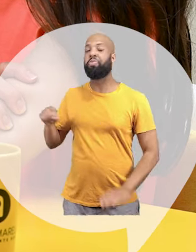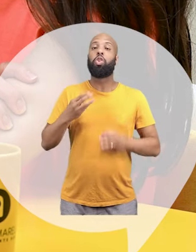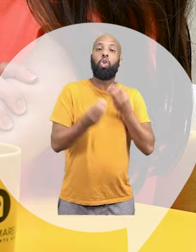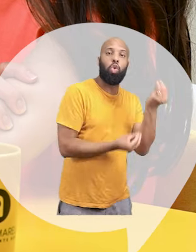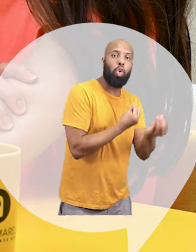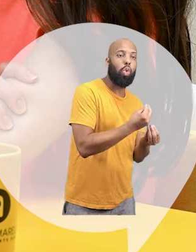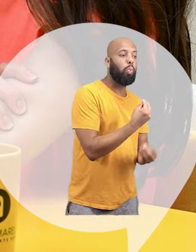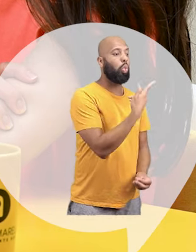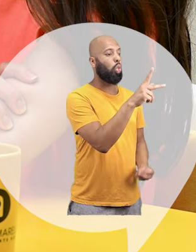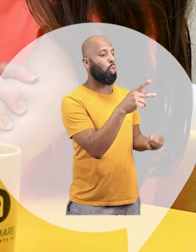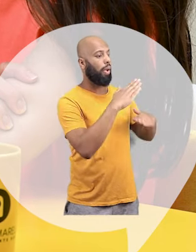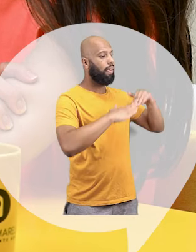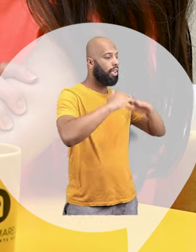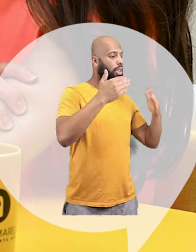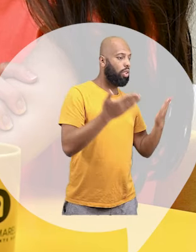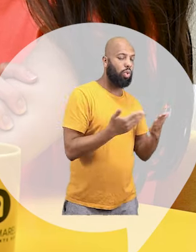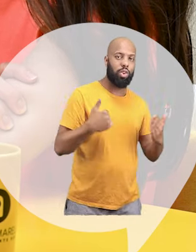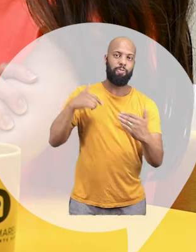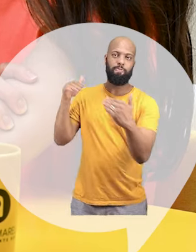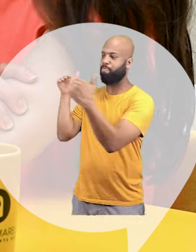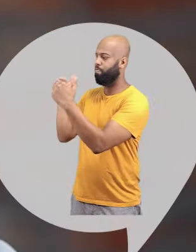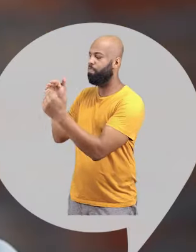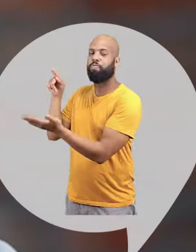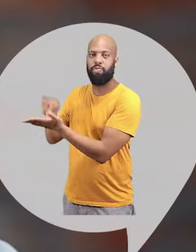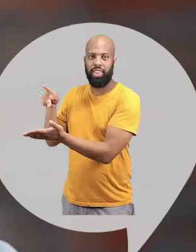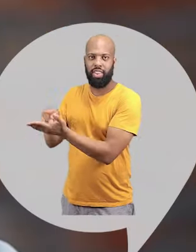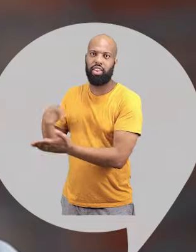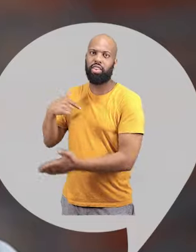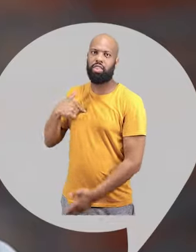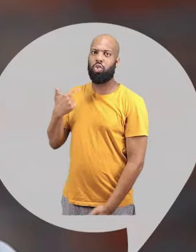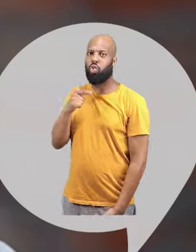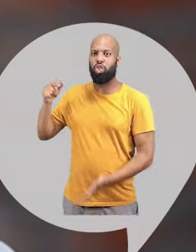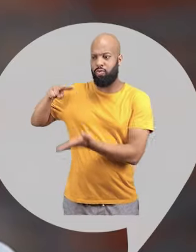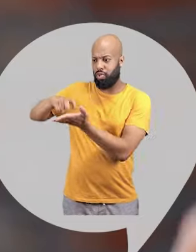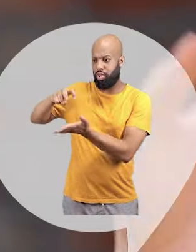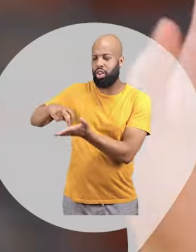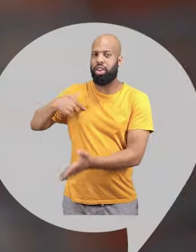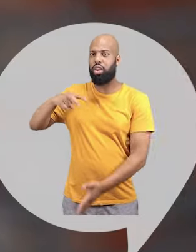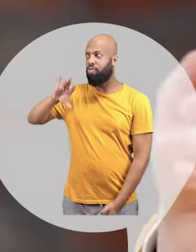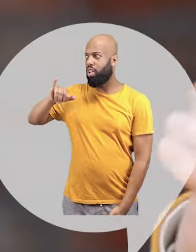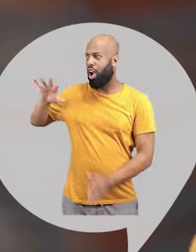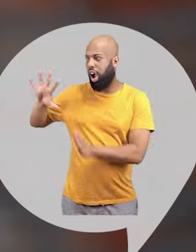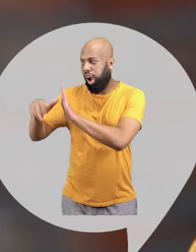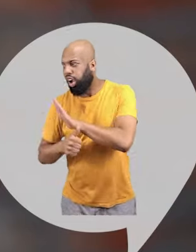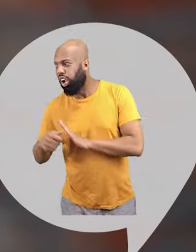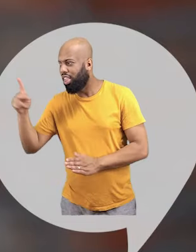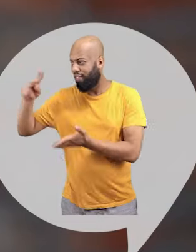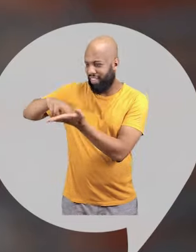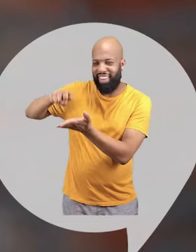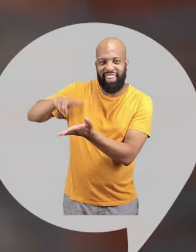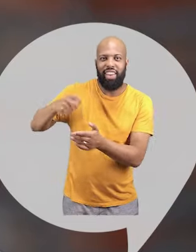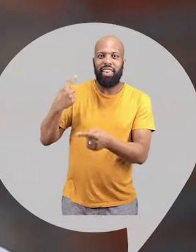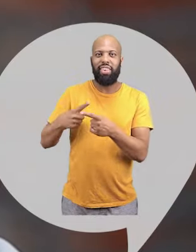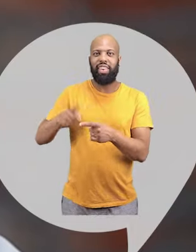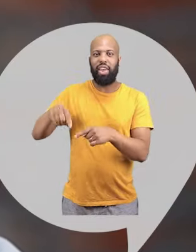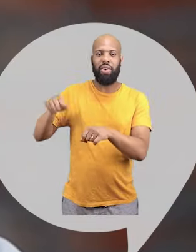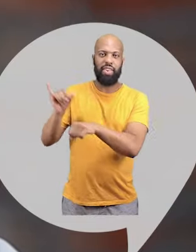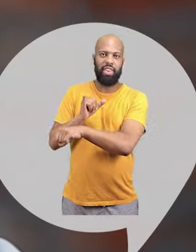como que isso fica dentro da carreira de vocês hoje nossa eu concordo demais cara eu não tinha esse vocabulário eu vou começar a usar vou roubar posso